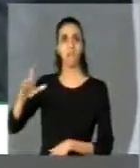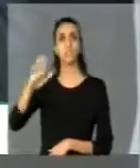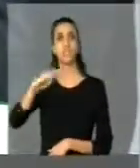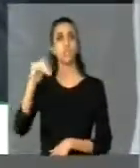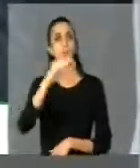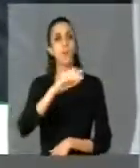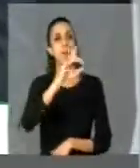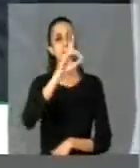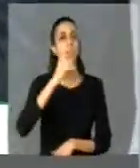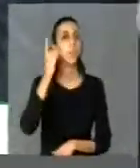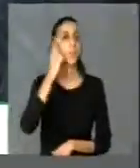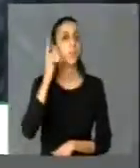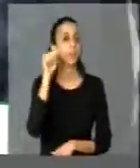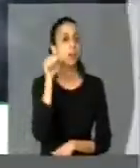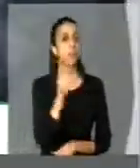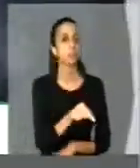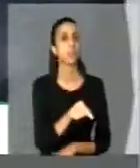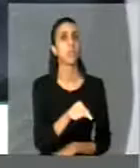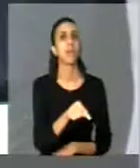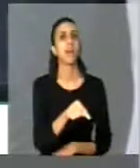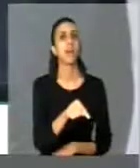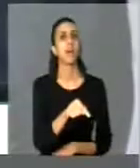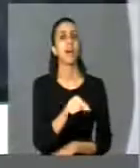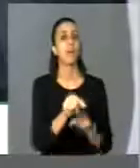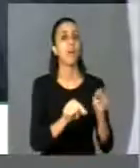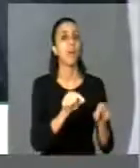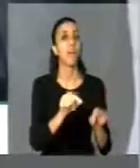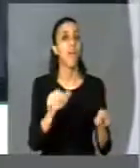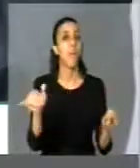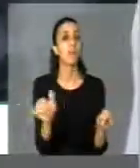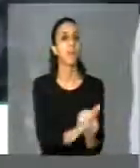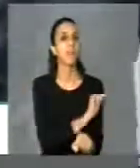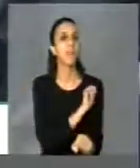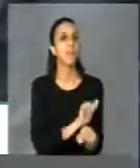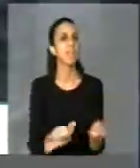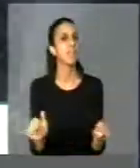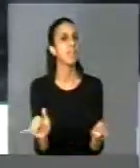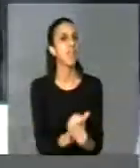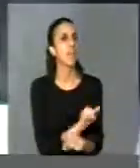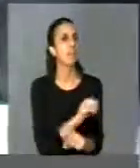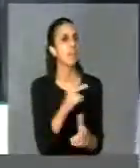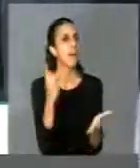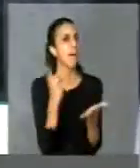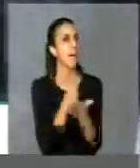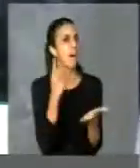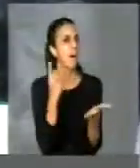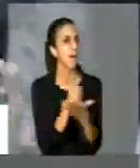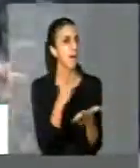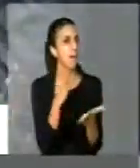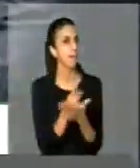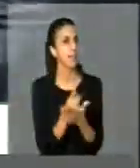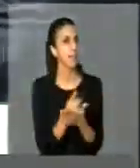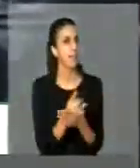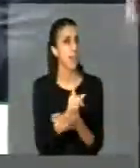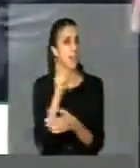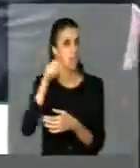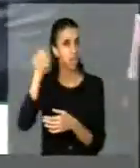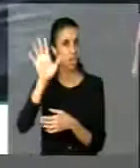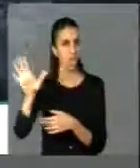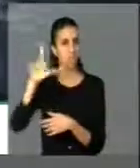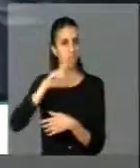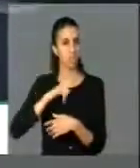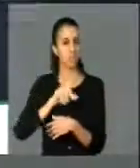do governo para uma cilada, com uma armadilha que é chamada lá no Nordeste boca de porco.